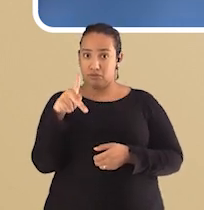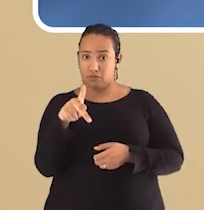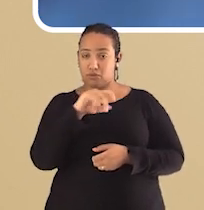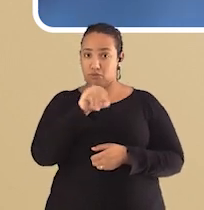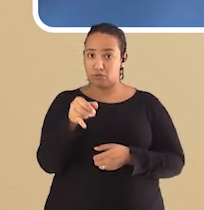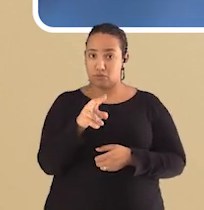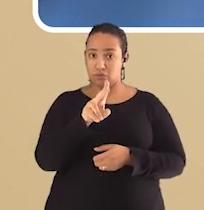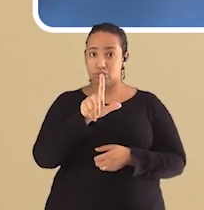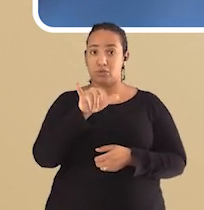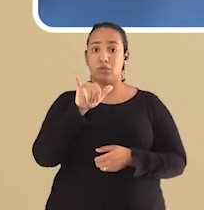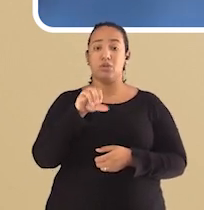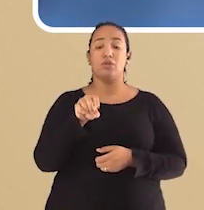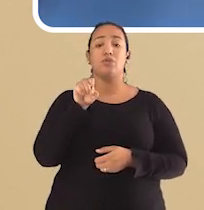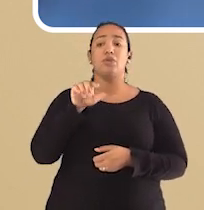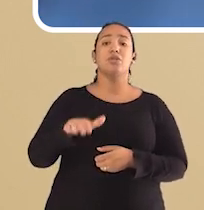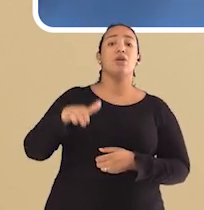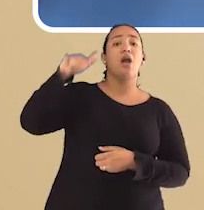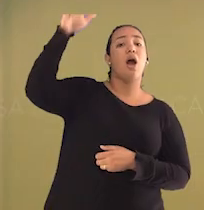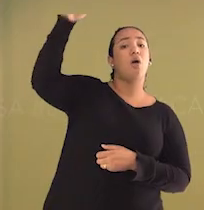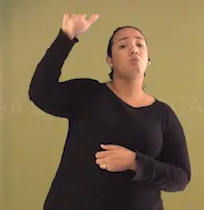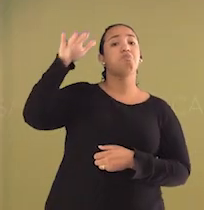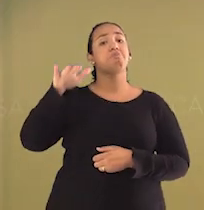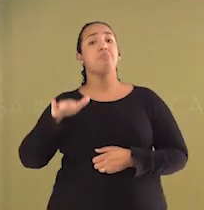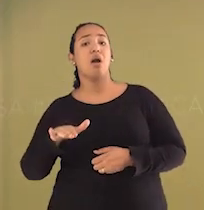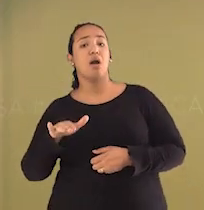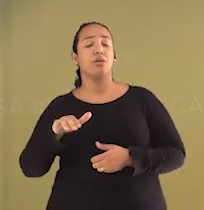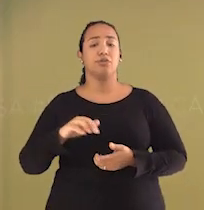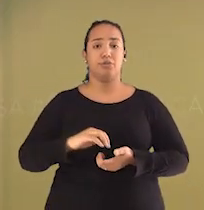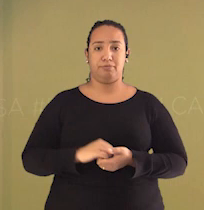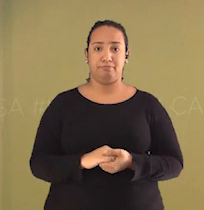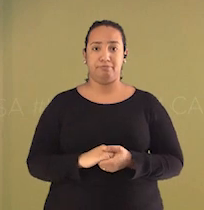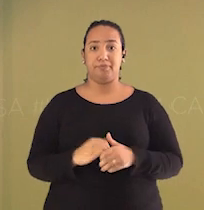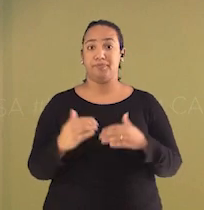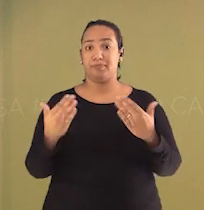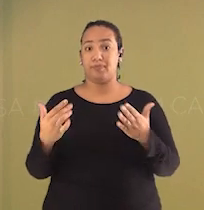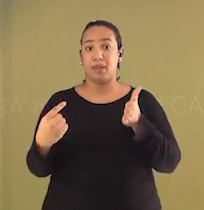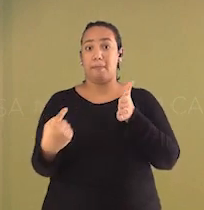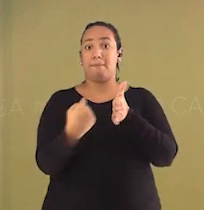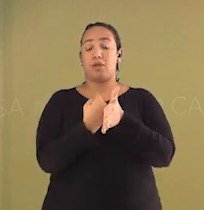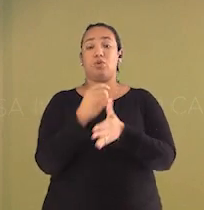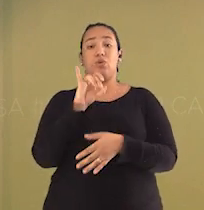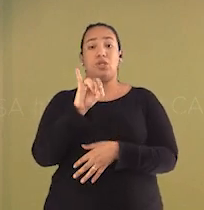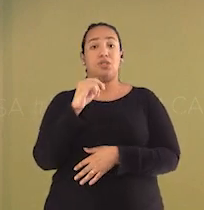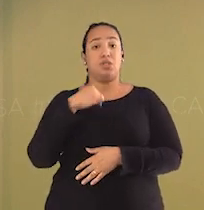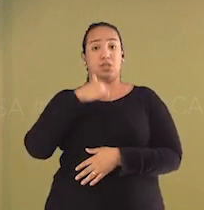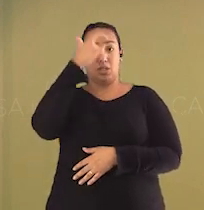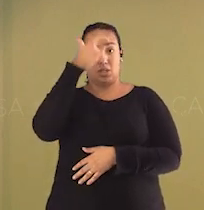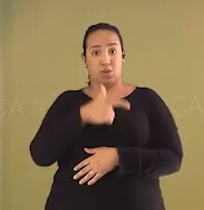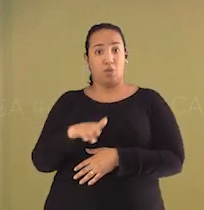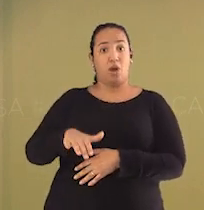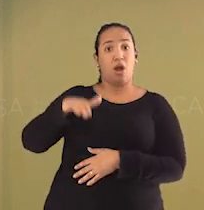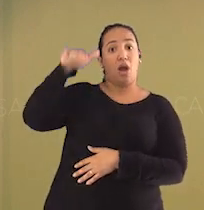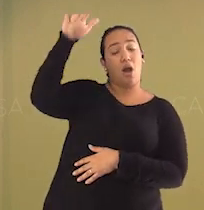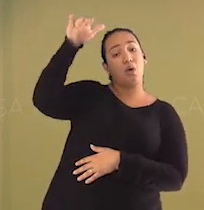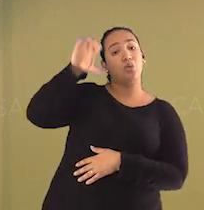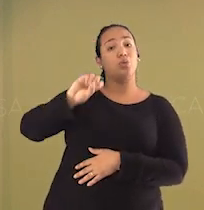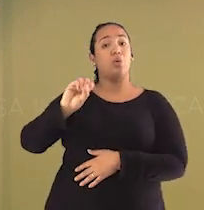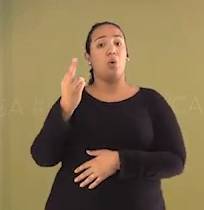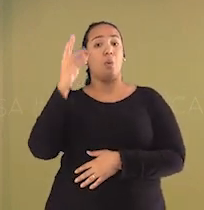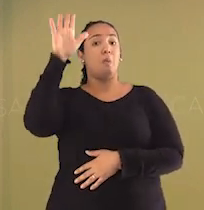you tall or short? Ele perguntou minha altura. Qual foi a fala dele? As opções